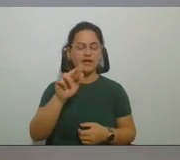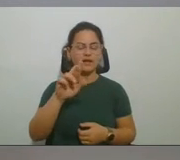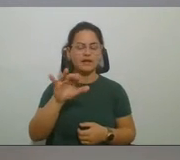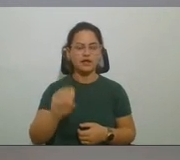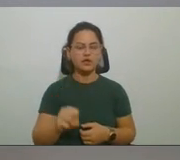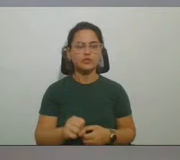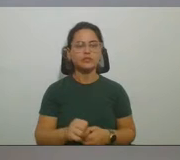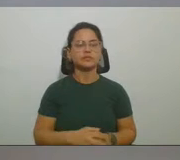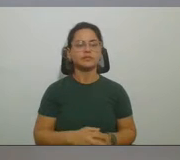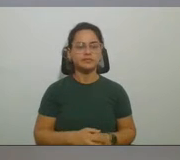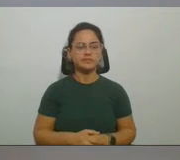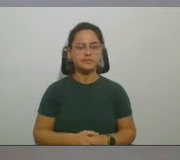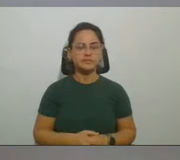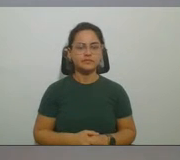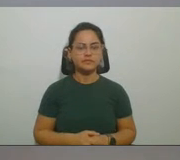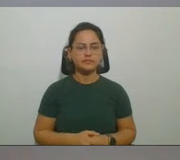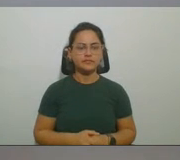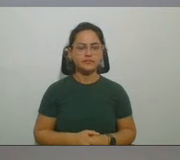La Plata.